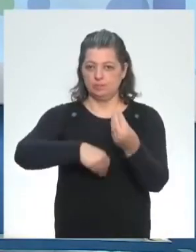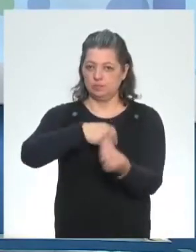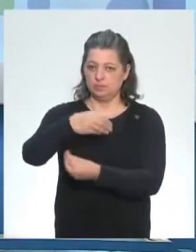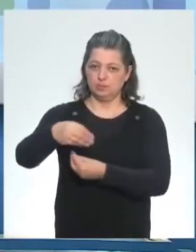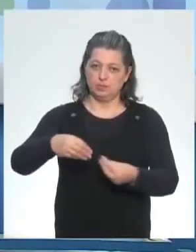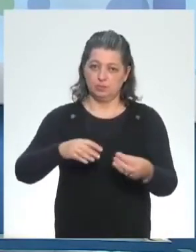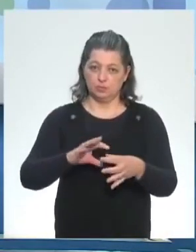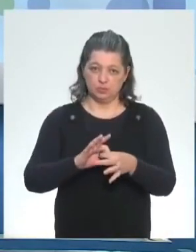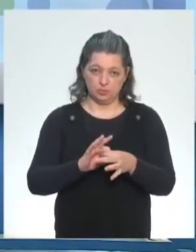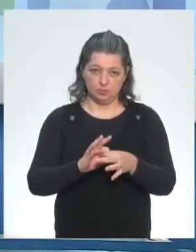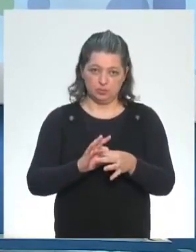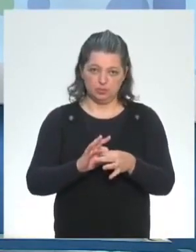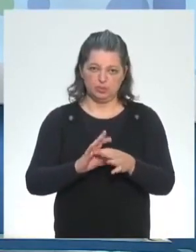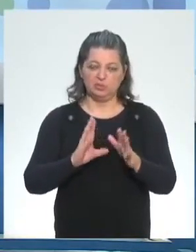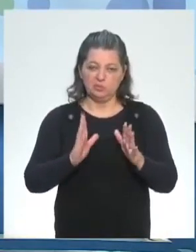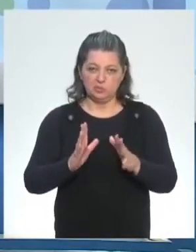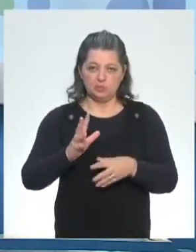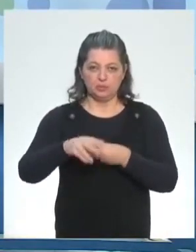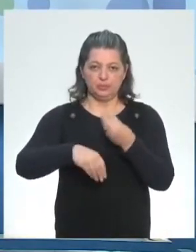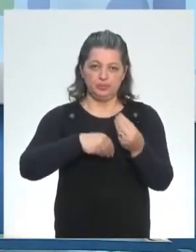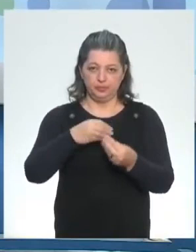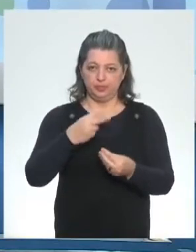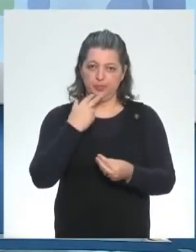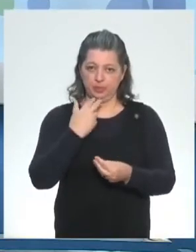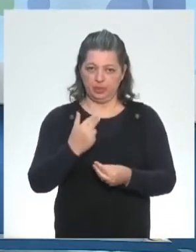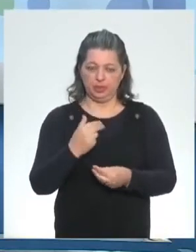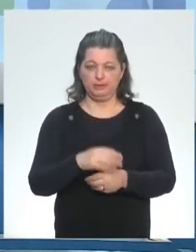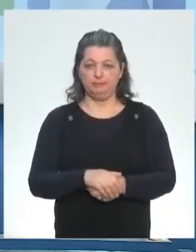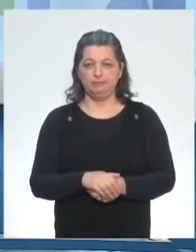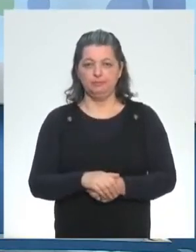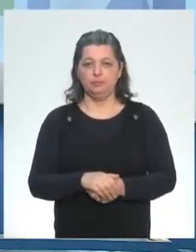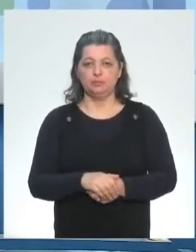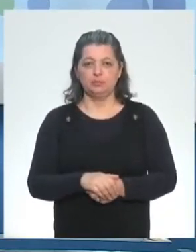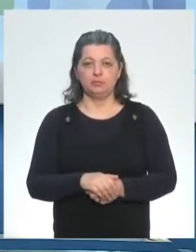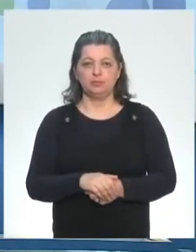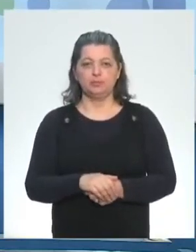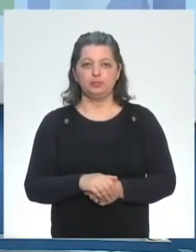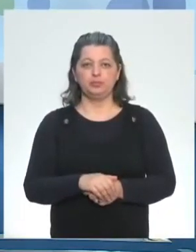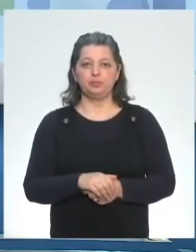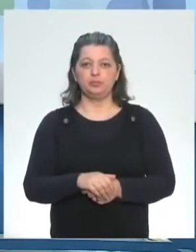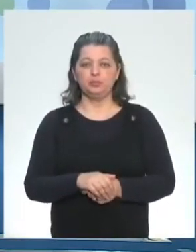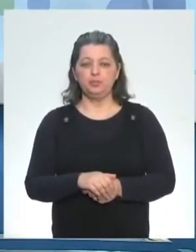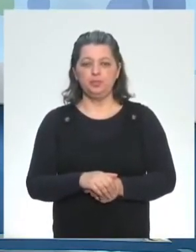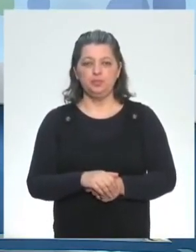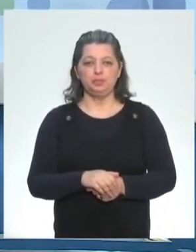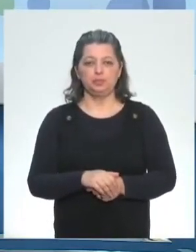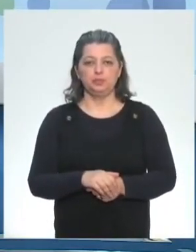como já reagiu, eu vou aumentar a quantidade de indicador.